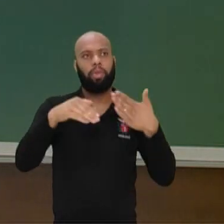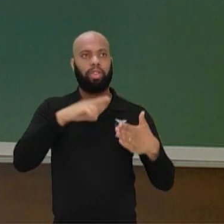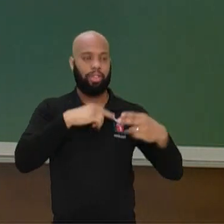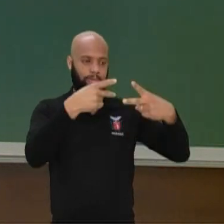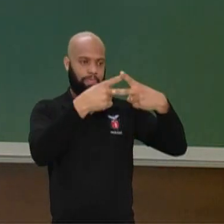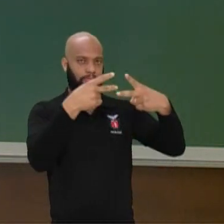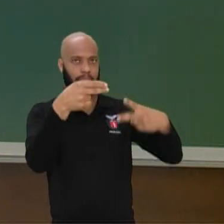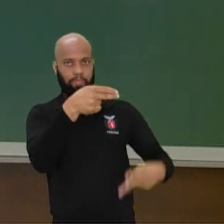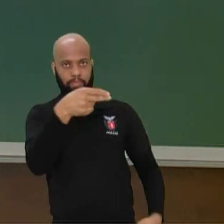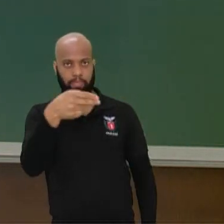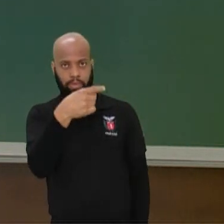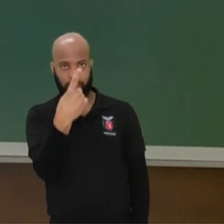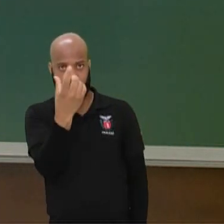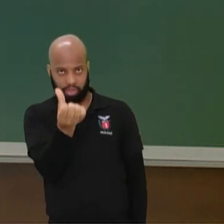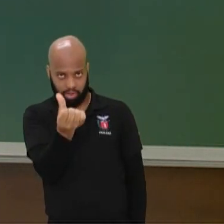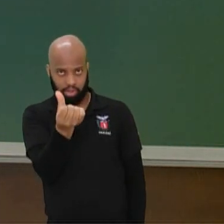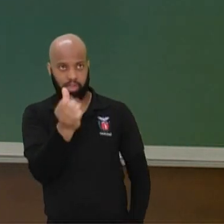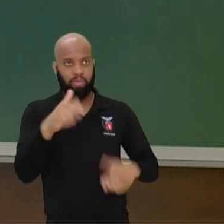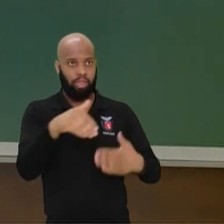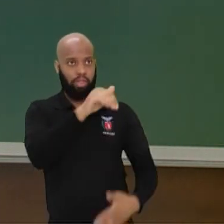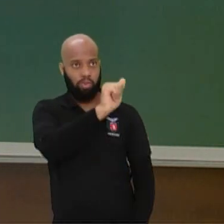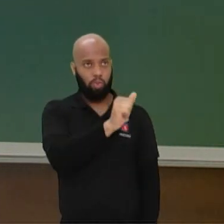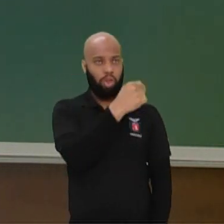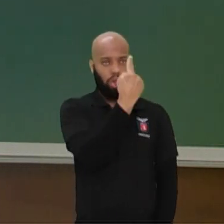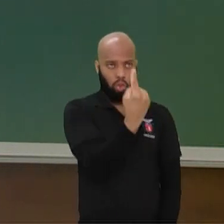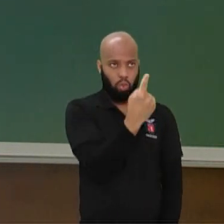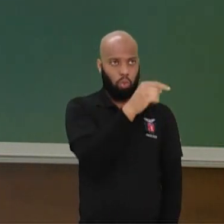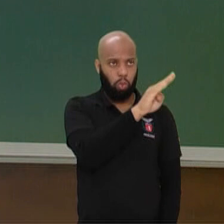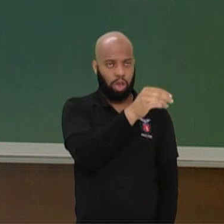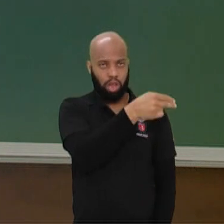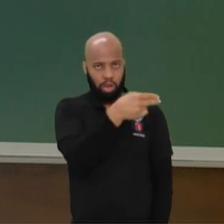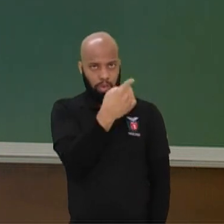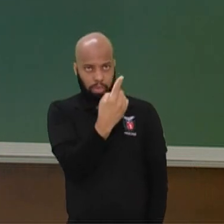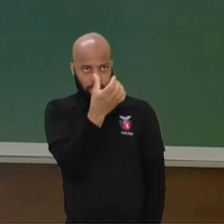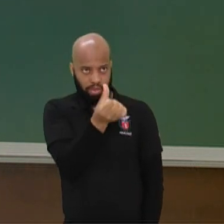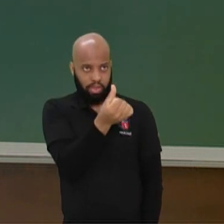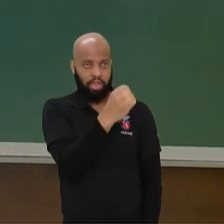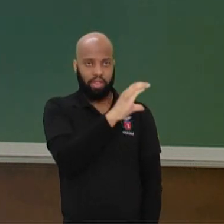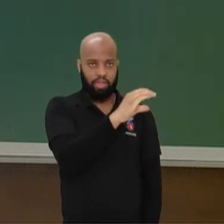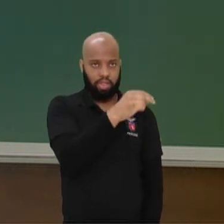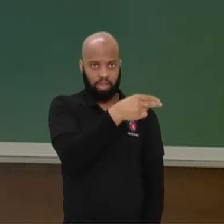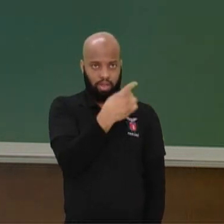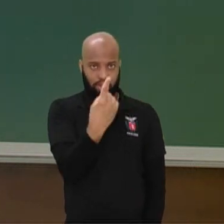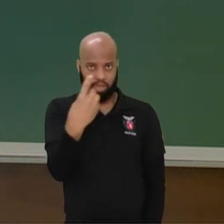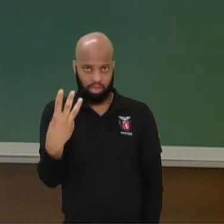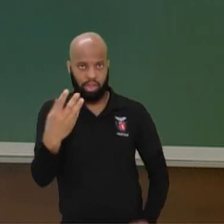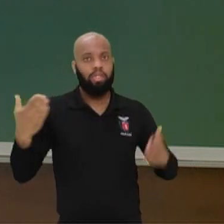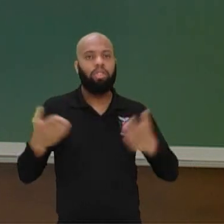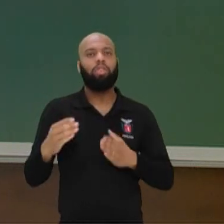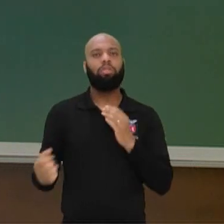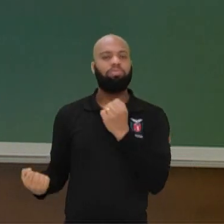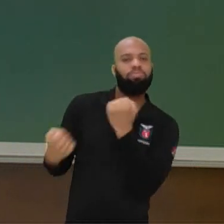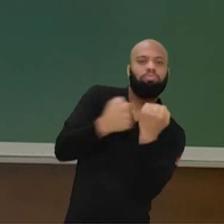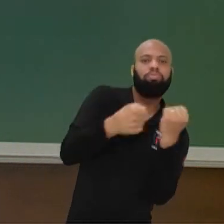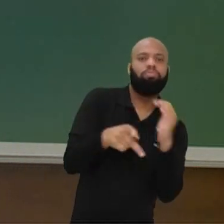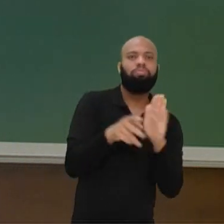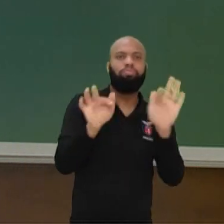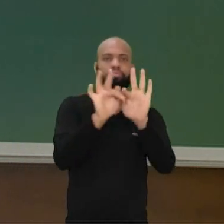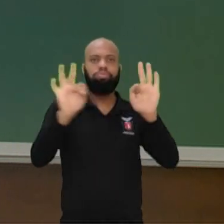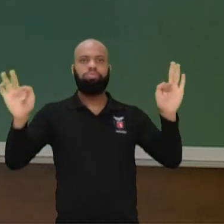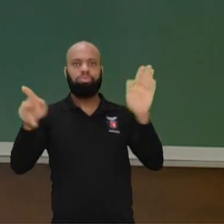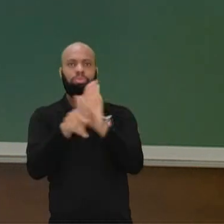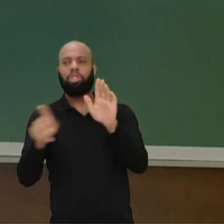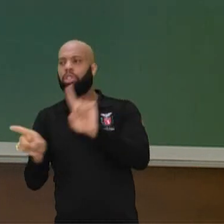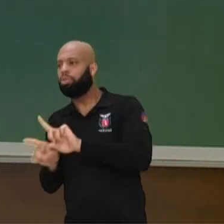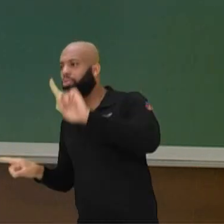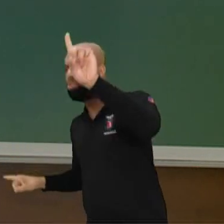menos 16, o A é 1, B menos 6, C é 13 e a gente substitui na equação de Bhaskara